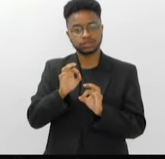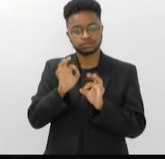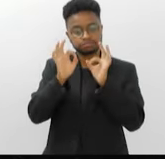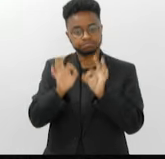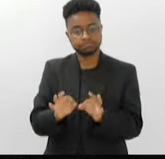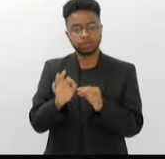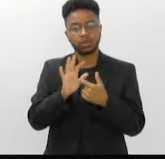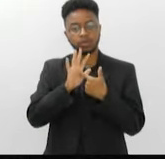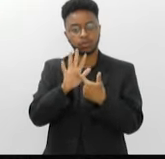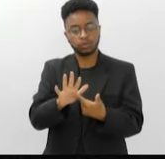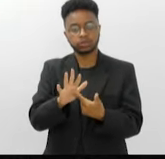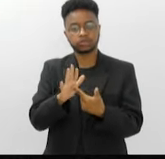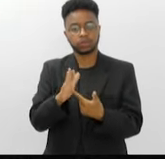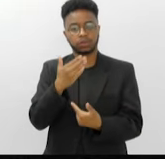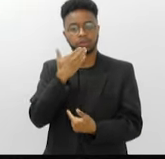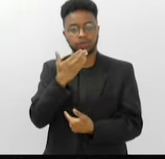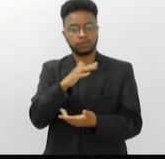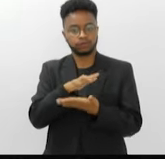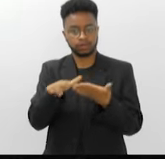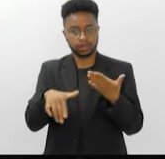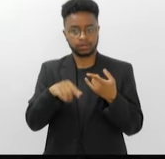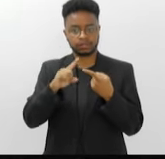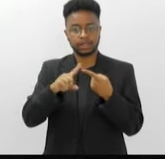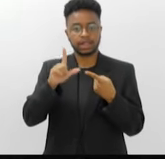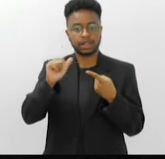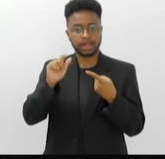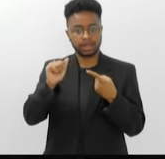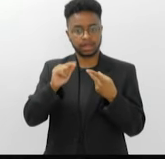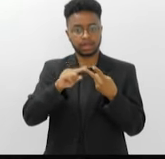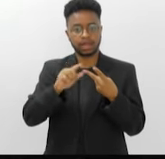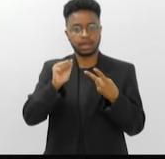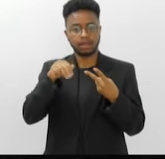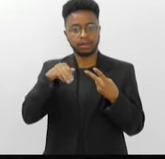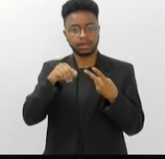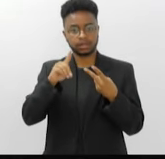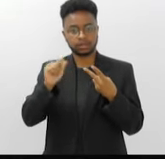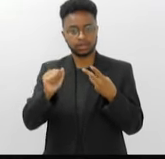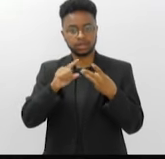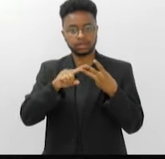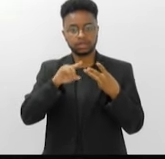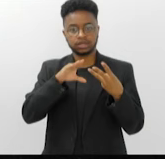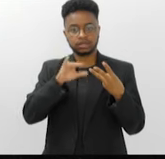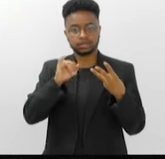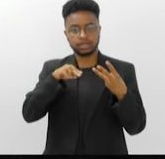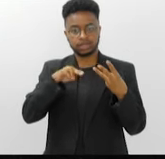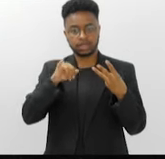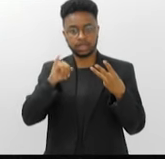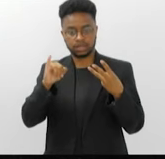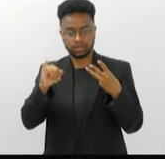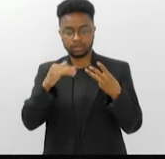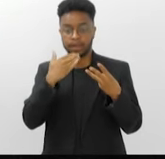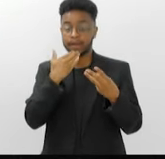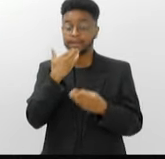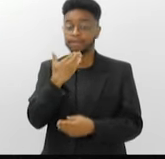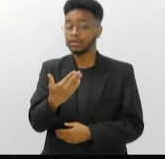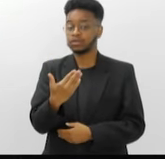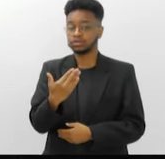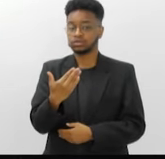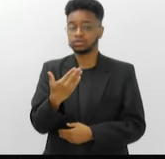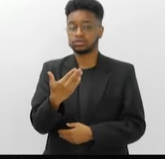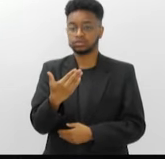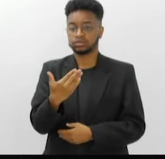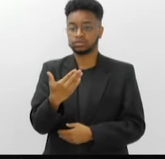apresentando requerimentos. São os vereadores Lalá, Amanda Daide, Sinei Torresmo, cobrando da